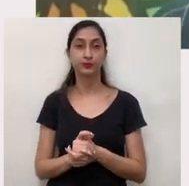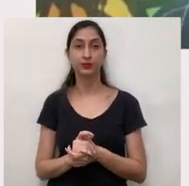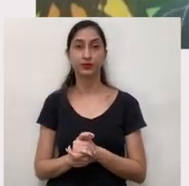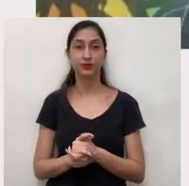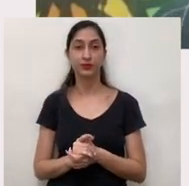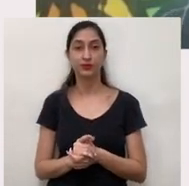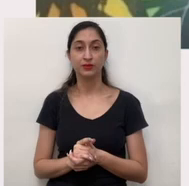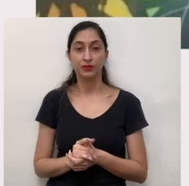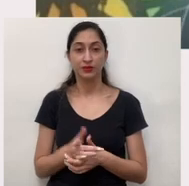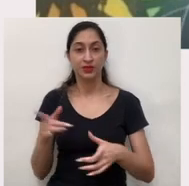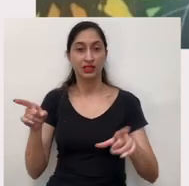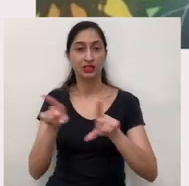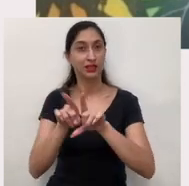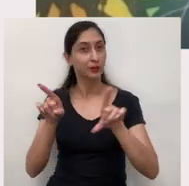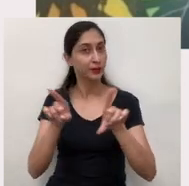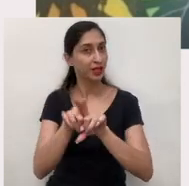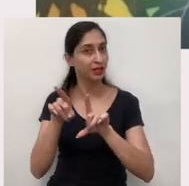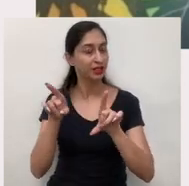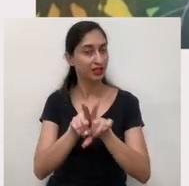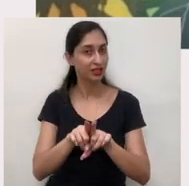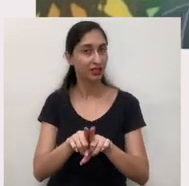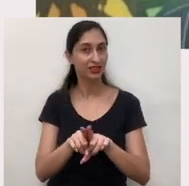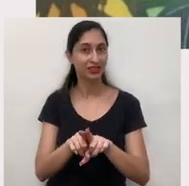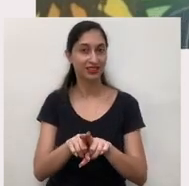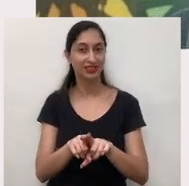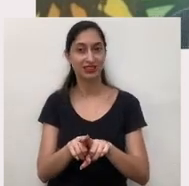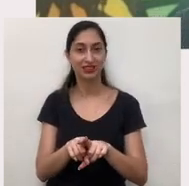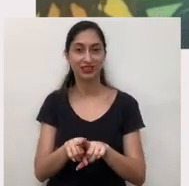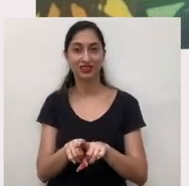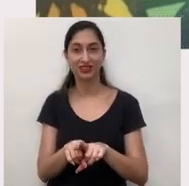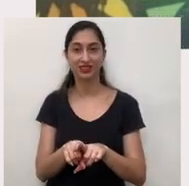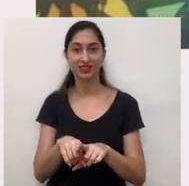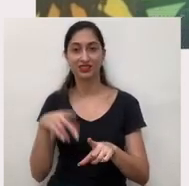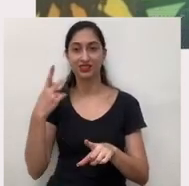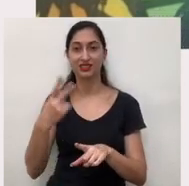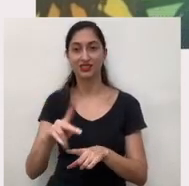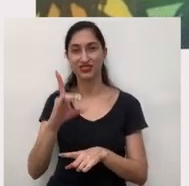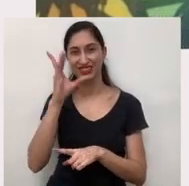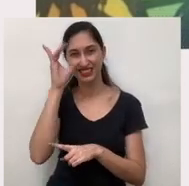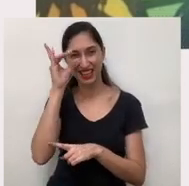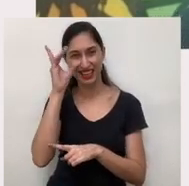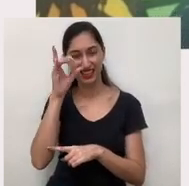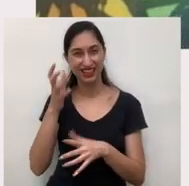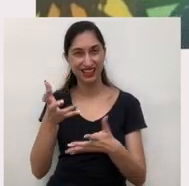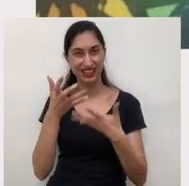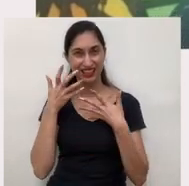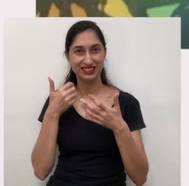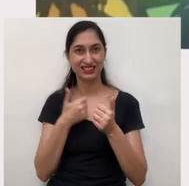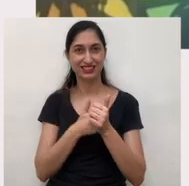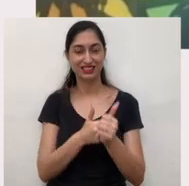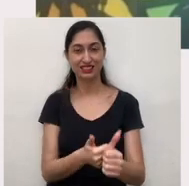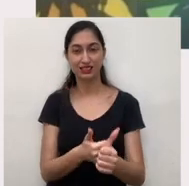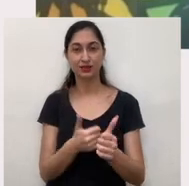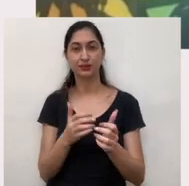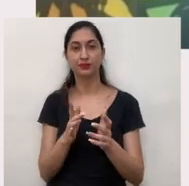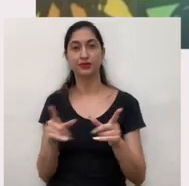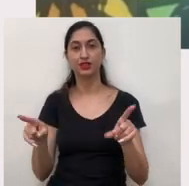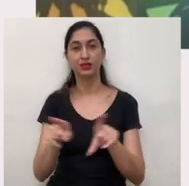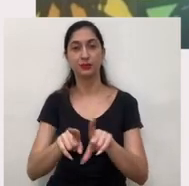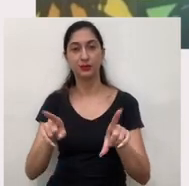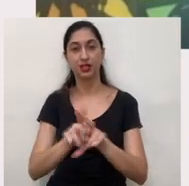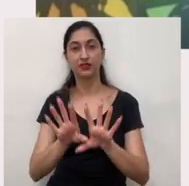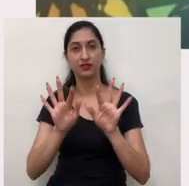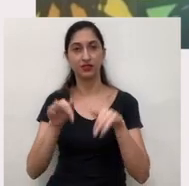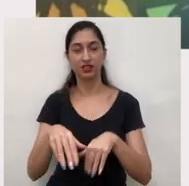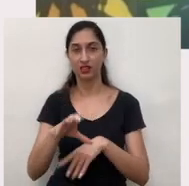Recebemos também um comentário do seu Instagram, para quem quiser seguir, mas eu acho que a gente pode fechar com o Calvino,